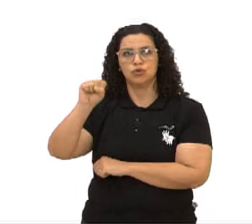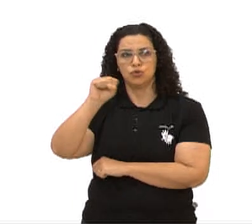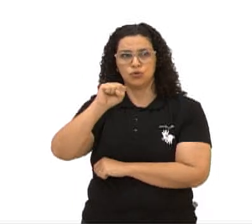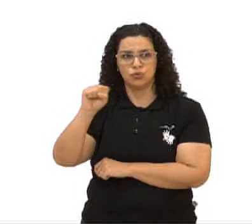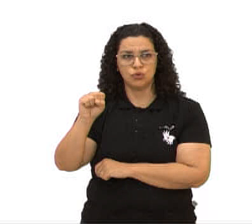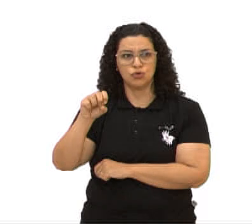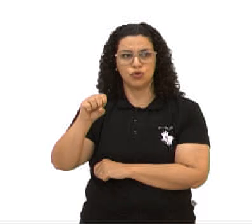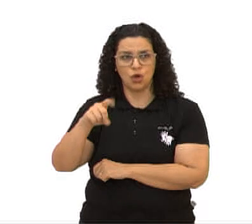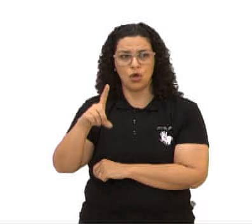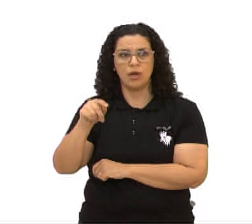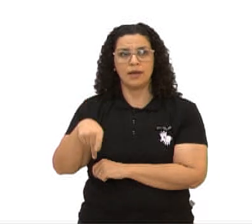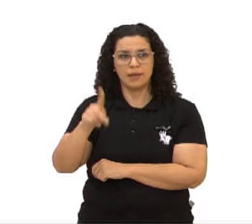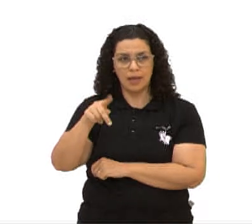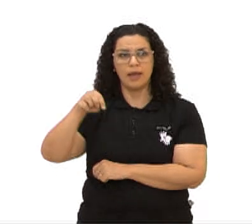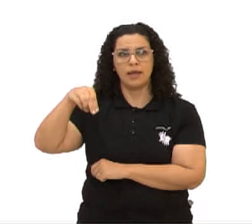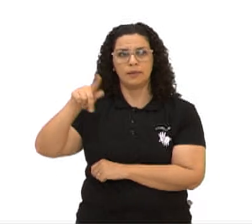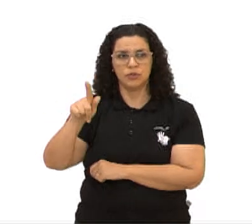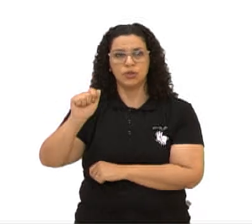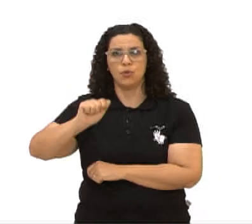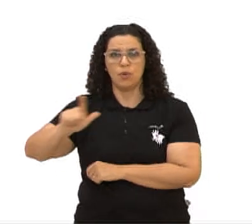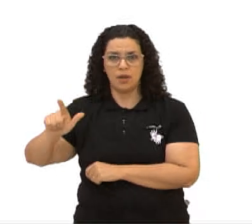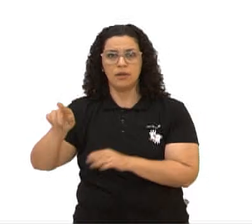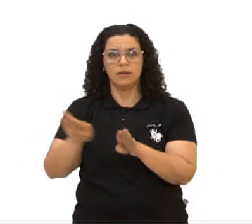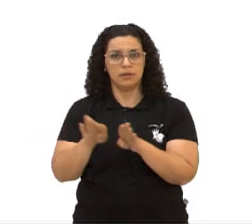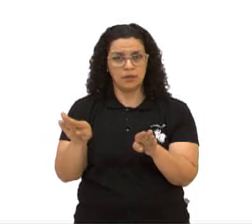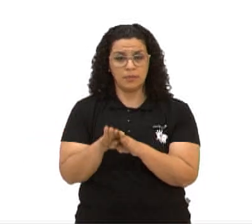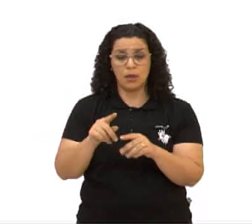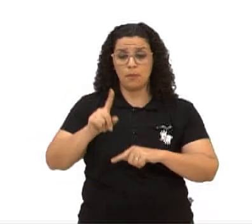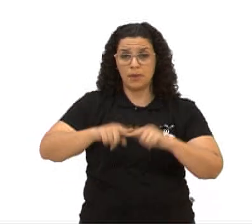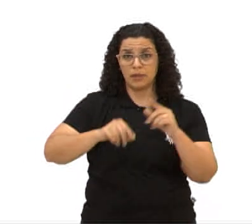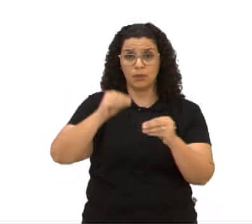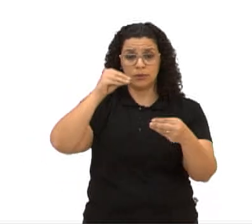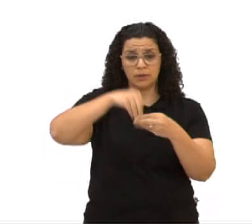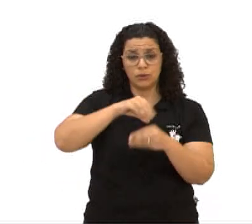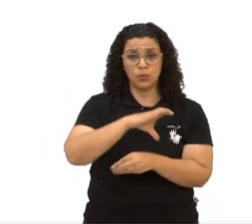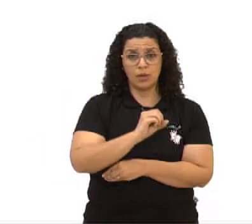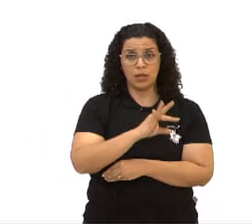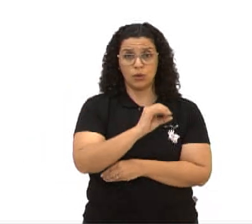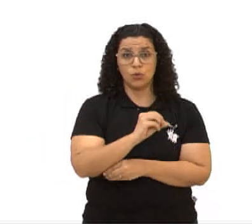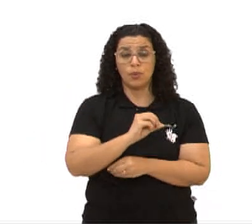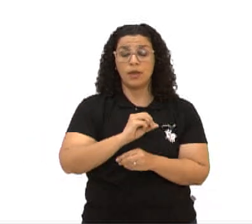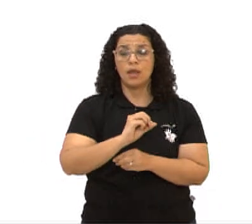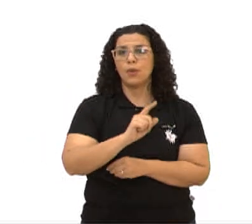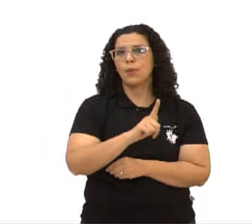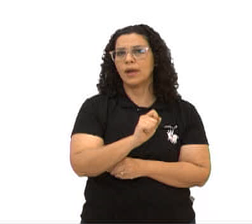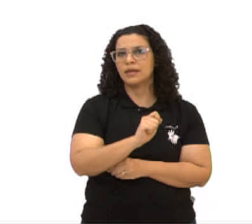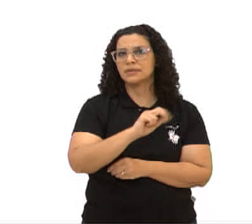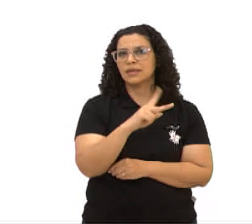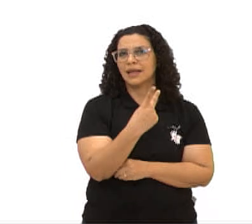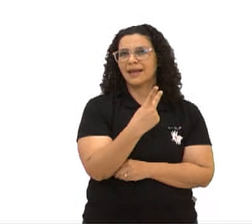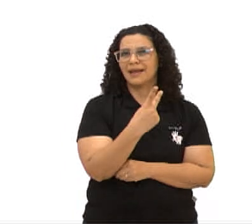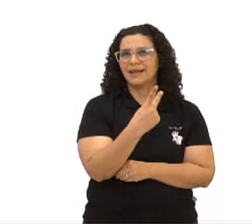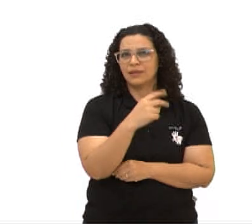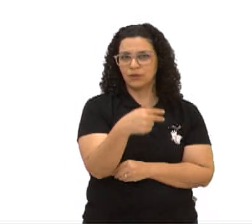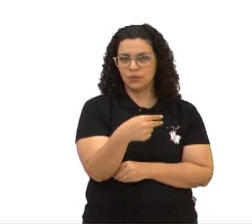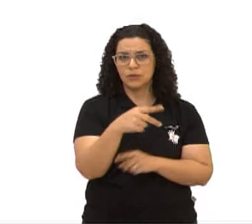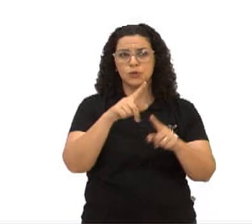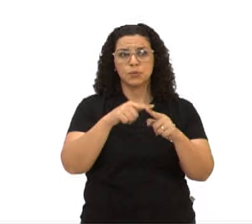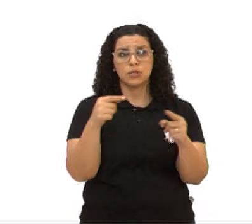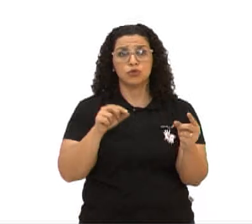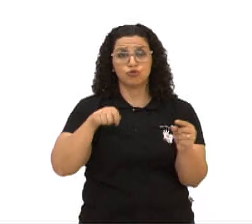potássio, magnésio ou alumínio, a substância produzida no cátodo será o gás hidrogênio. Por quê? Porque em relação